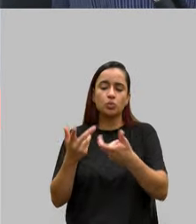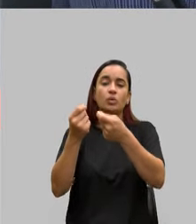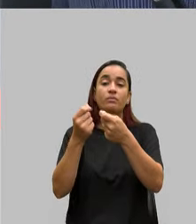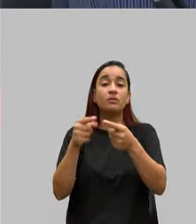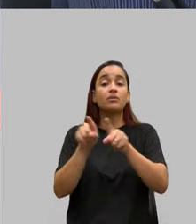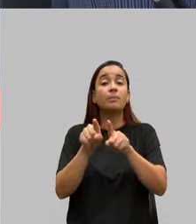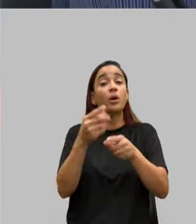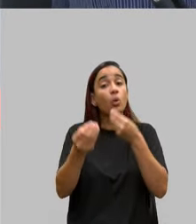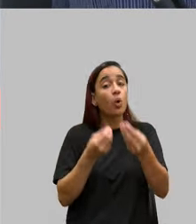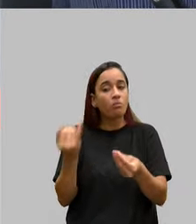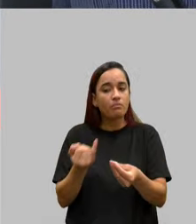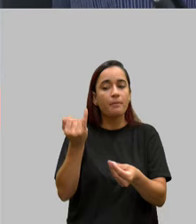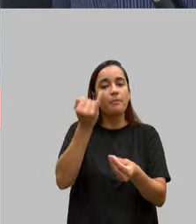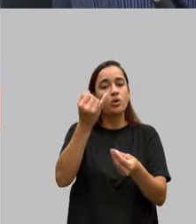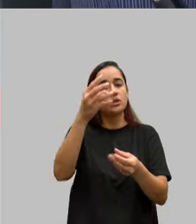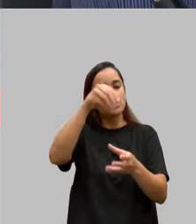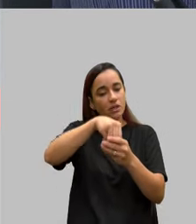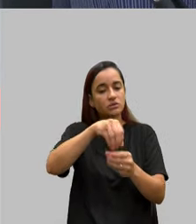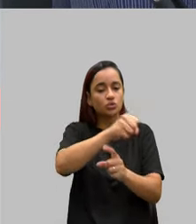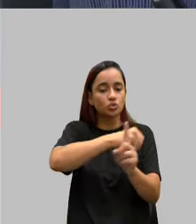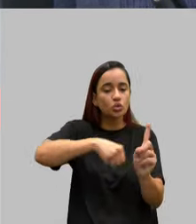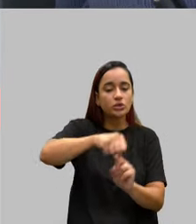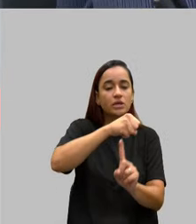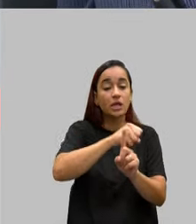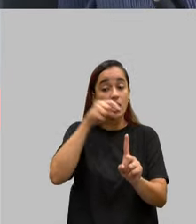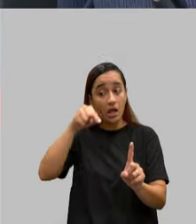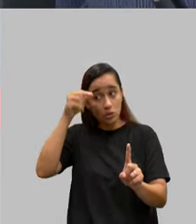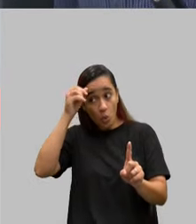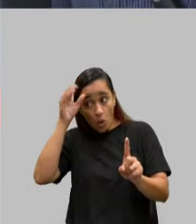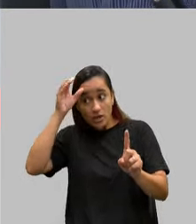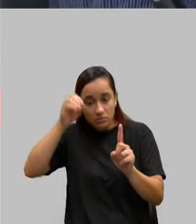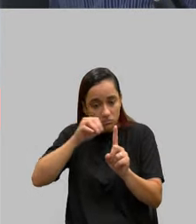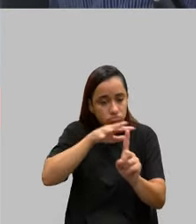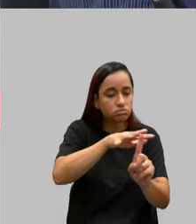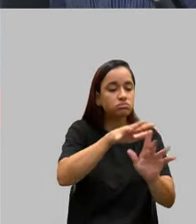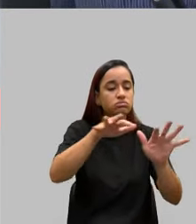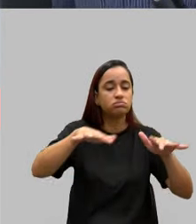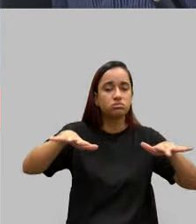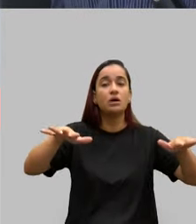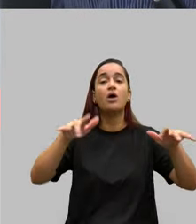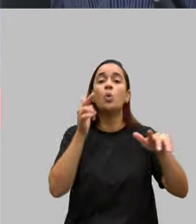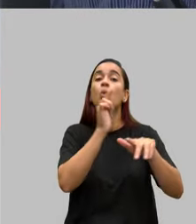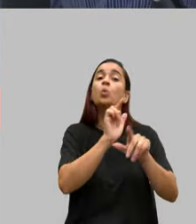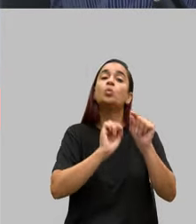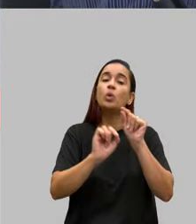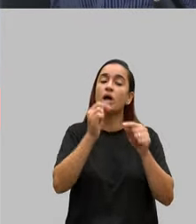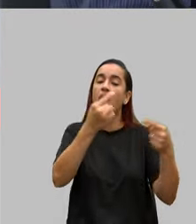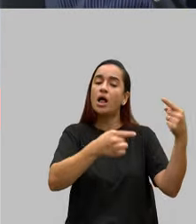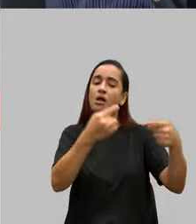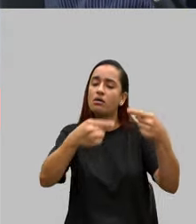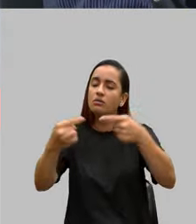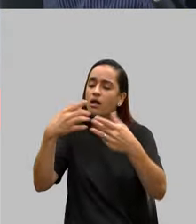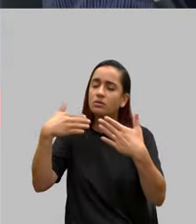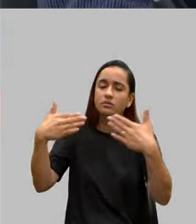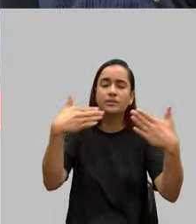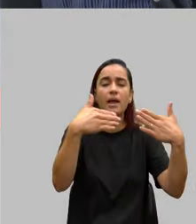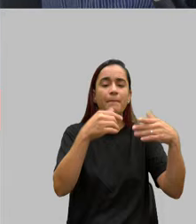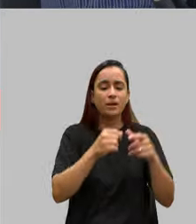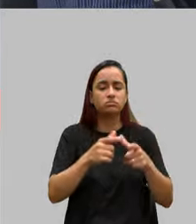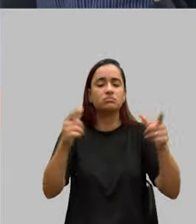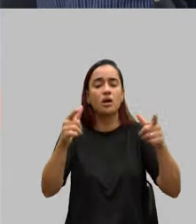sociedade levar pra sociedade esse conhecimento para que conseguimos ter uma um debate em alto nível um debate com